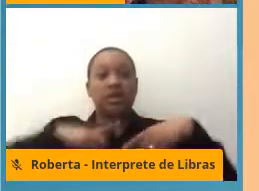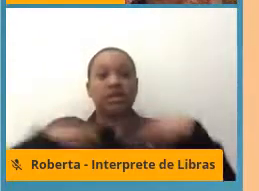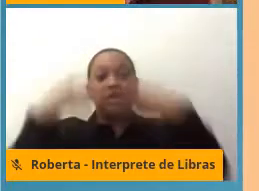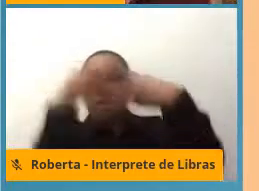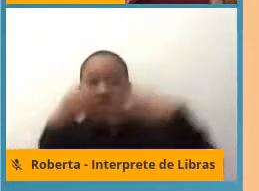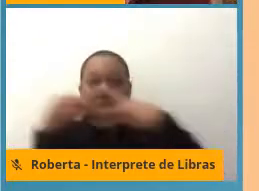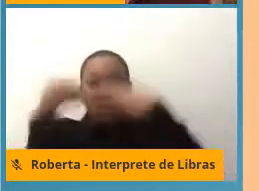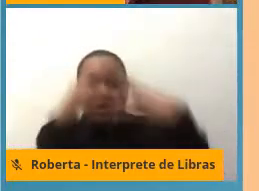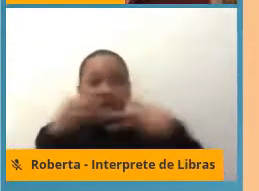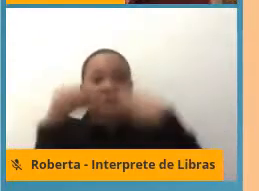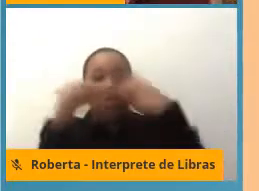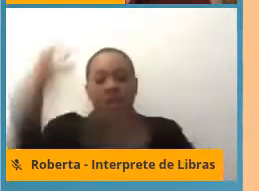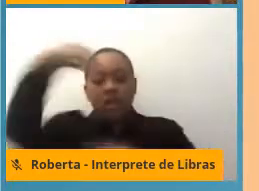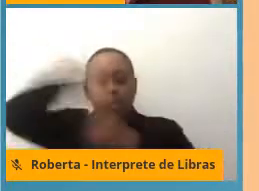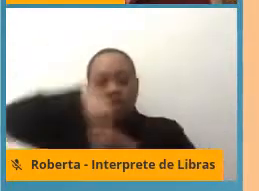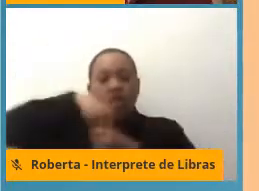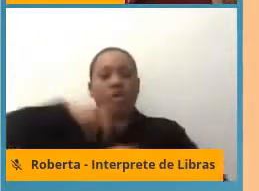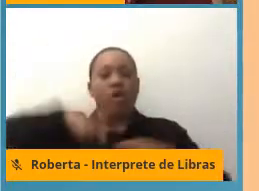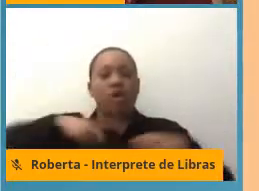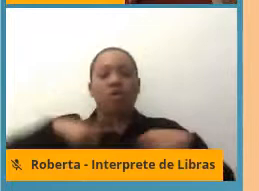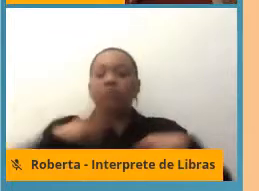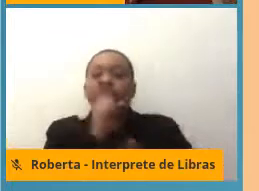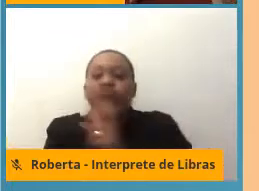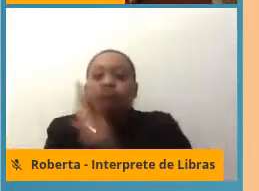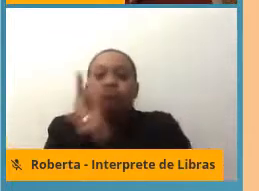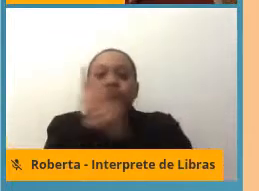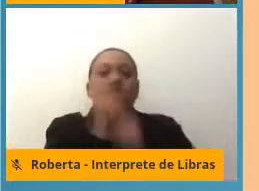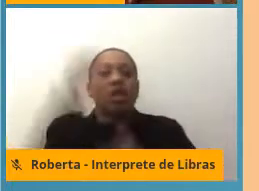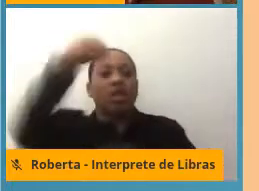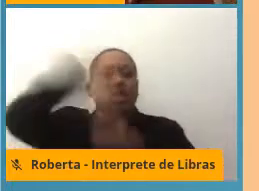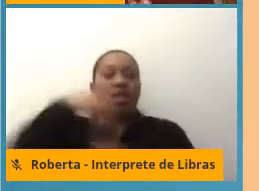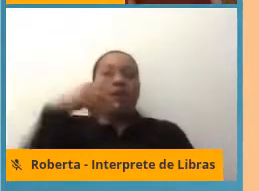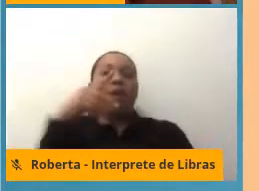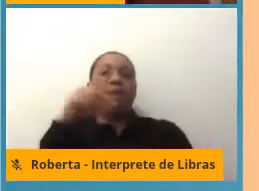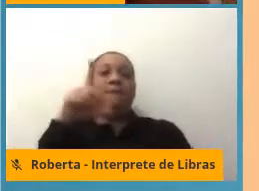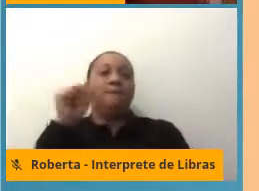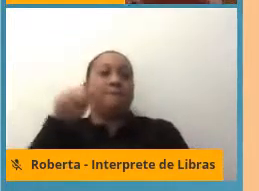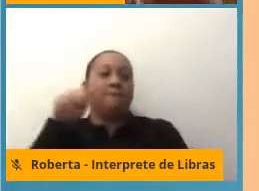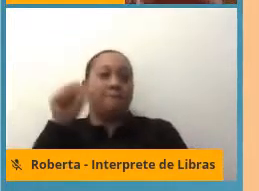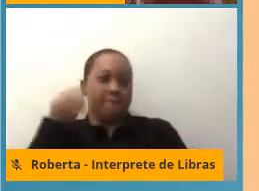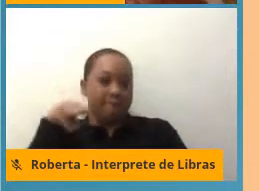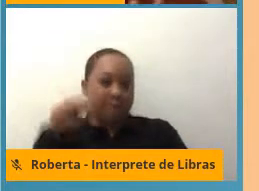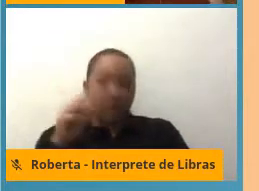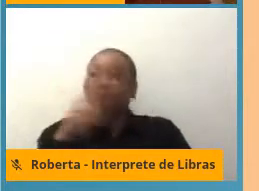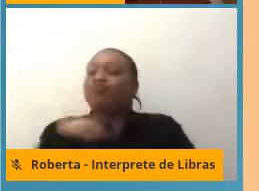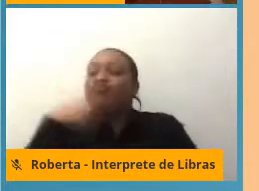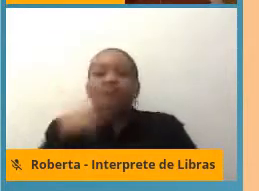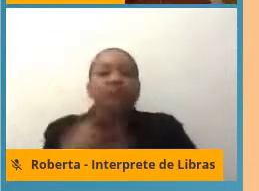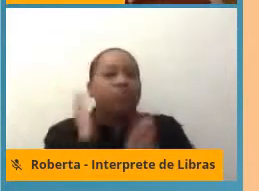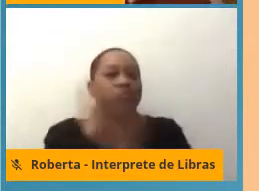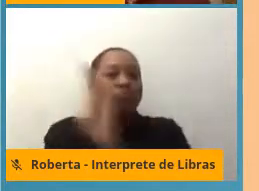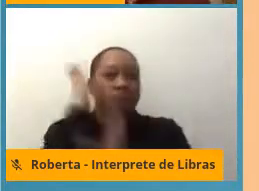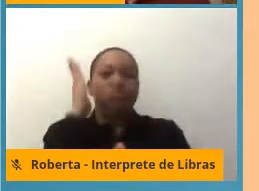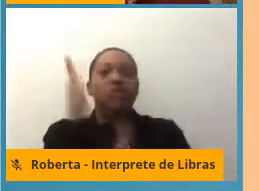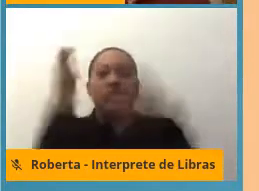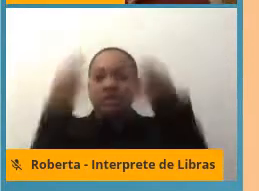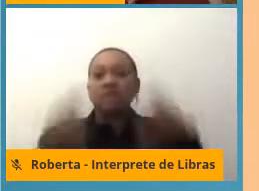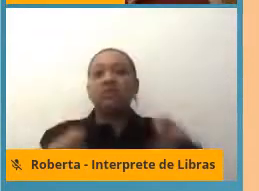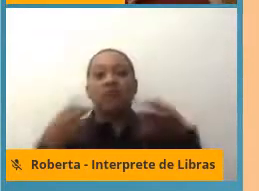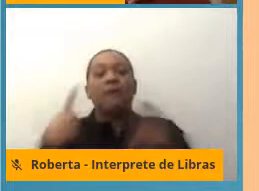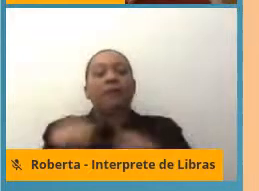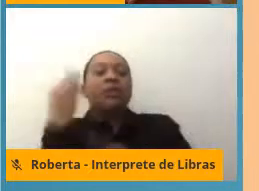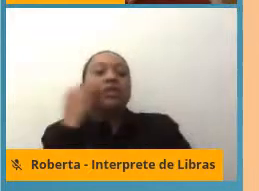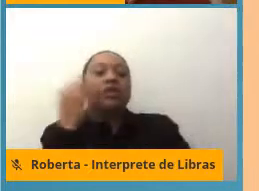no plasma. Então, se a gente fizer o exame, a gente não consegue detectar, a depender do teste que esteja sendo realizado. Então,